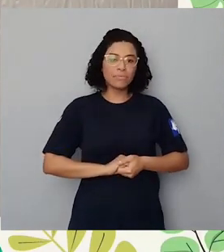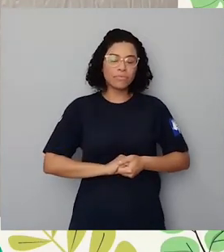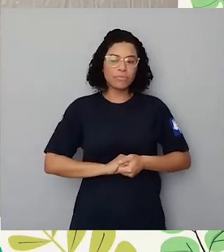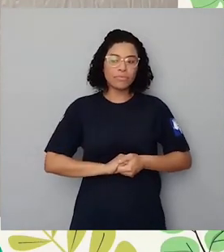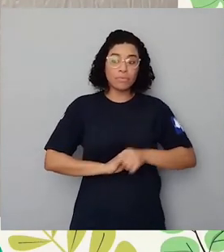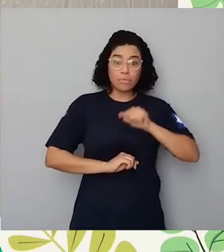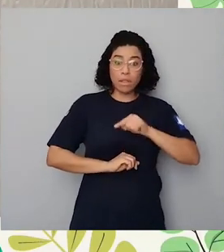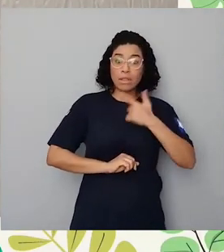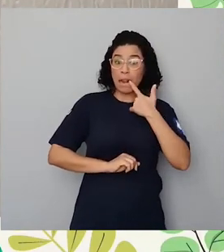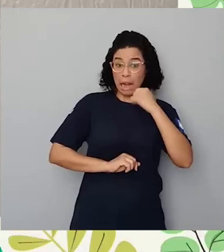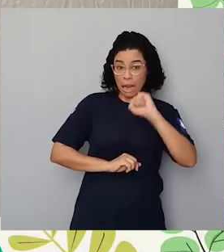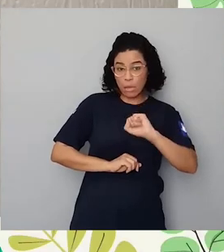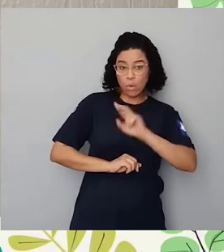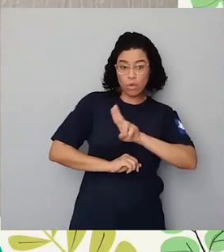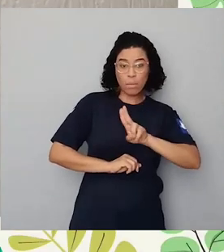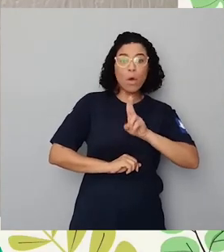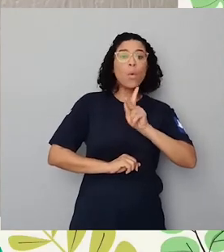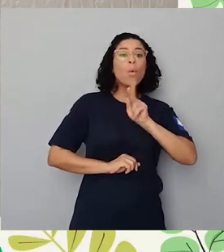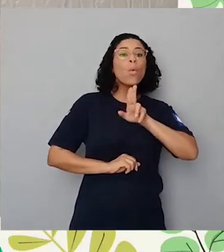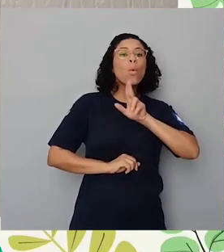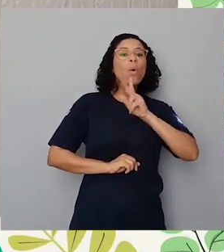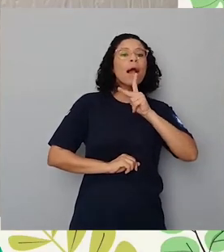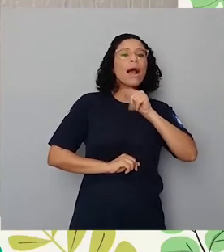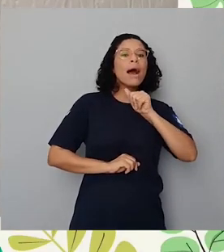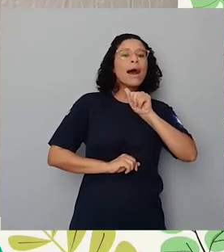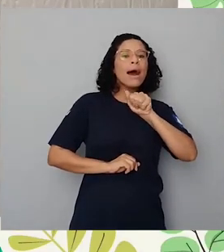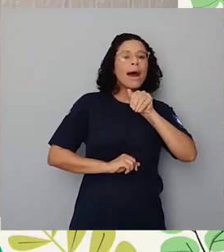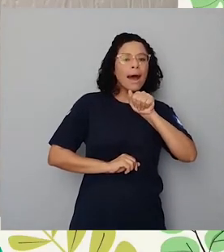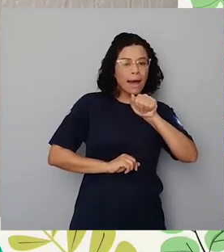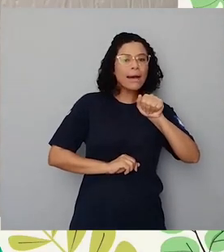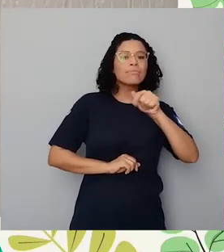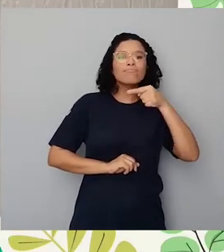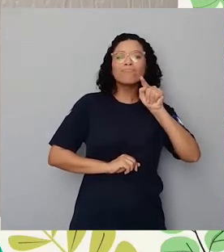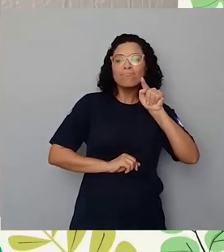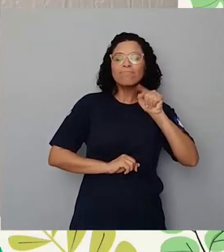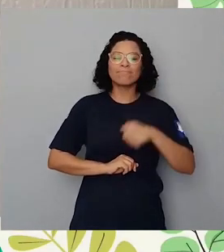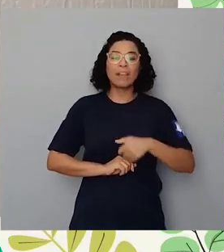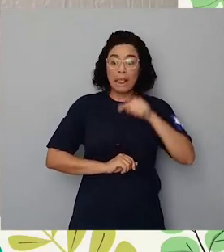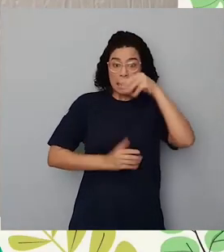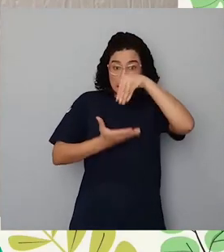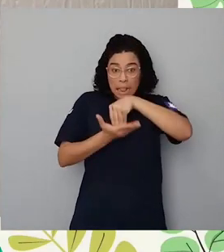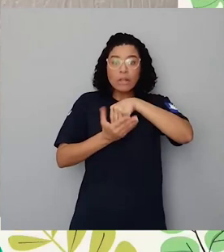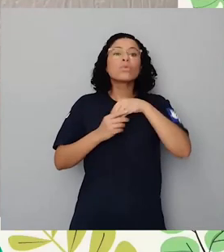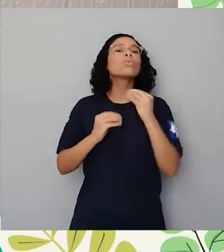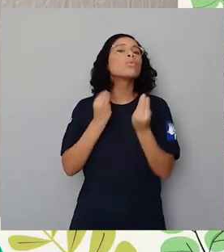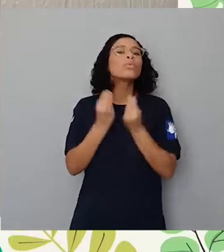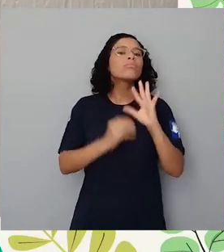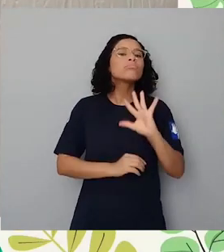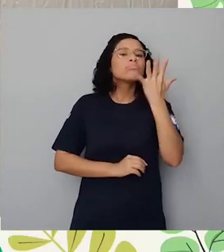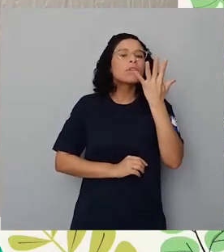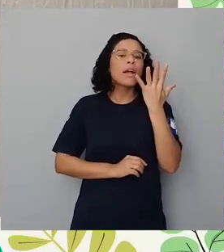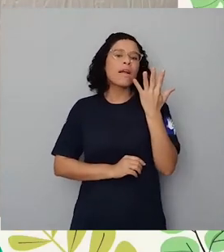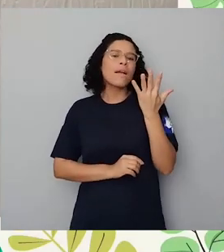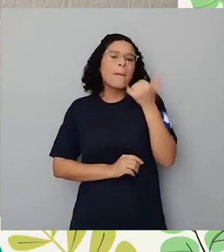chamamos Uka. Dentro dela cabe muita gente. Papai, mamãe, meus irmãos e